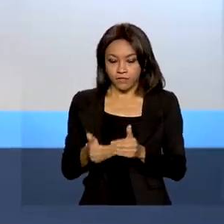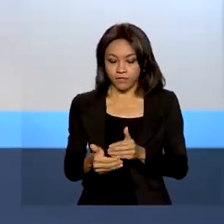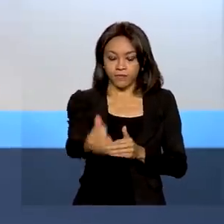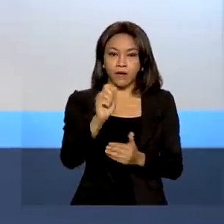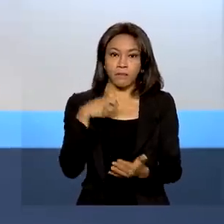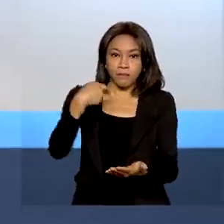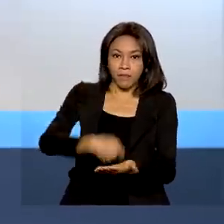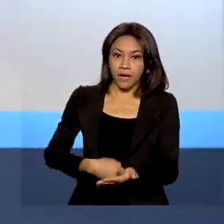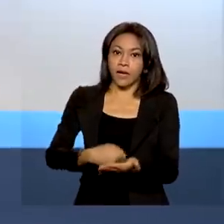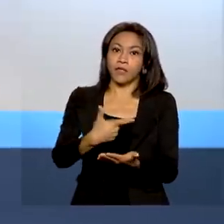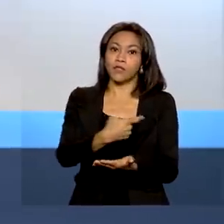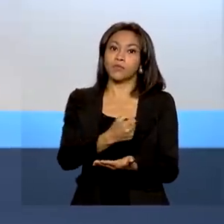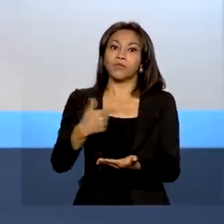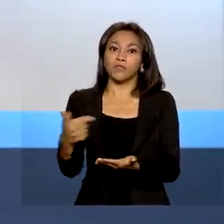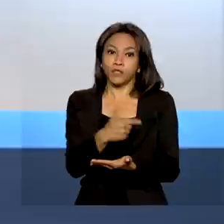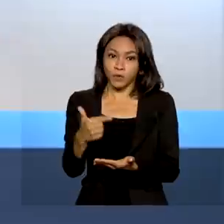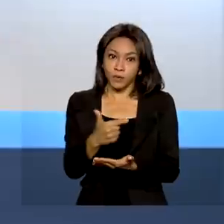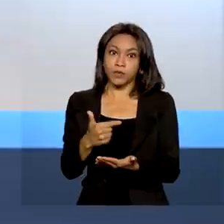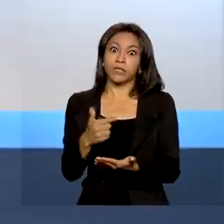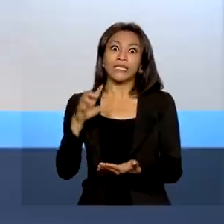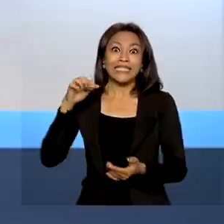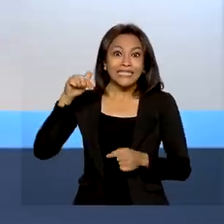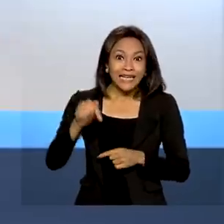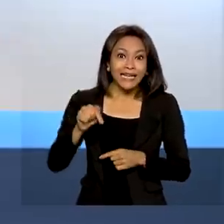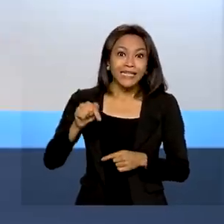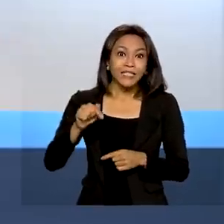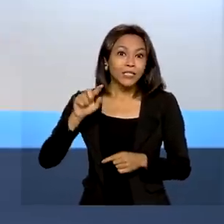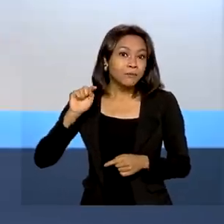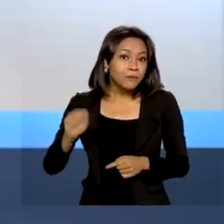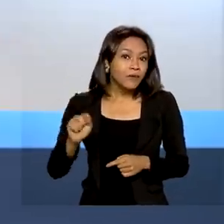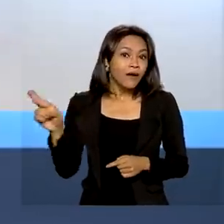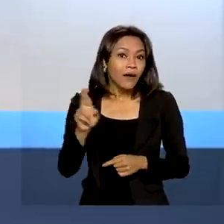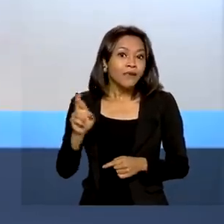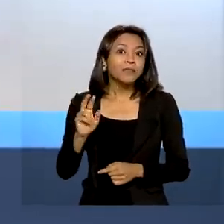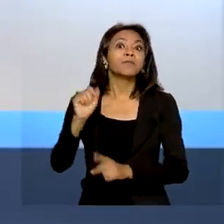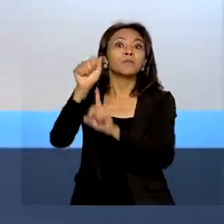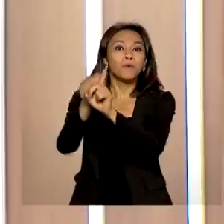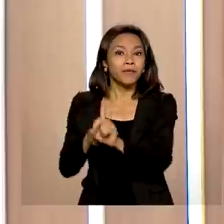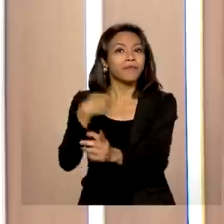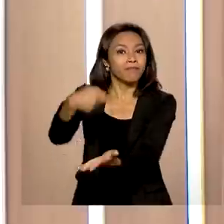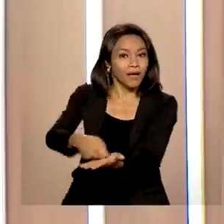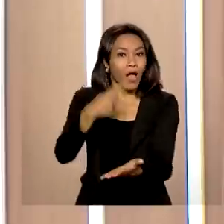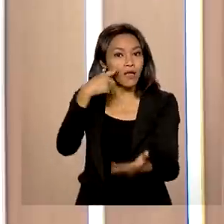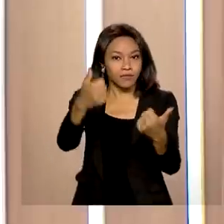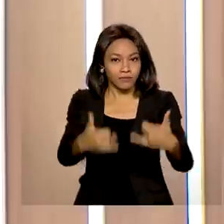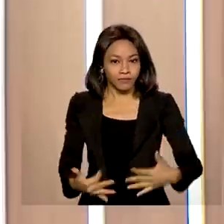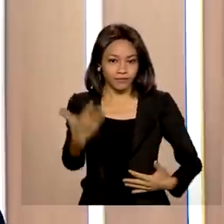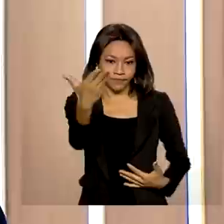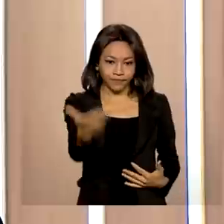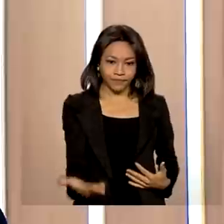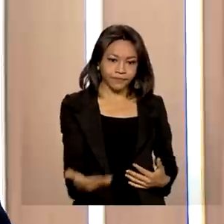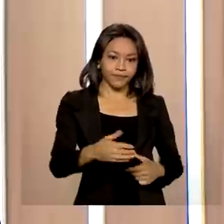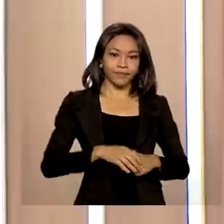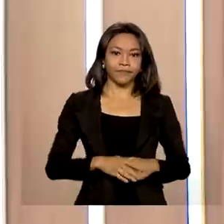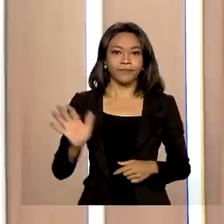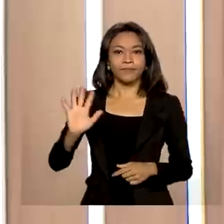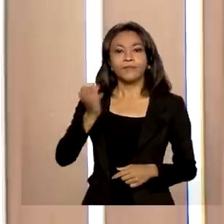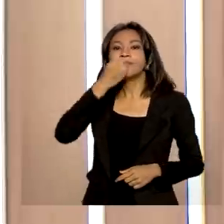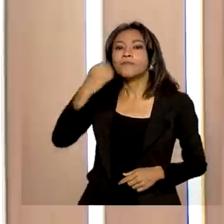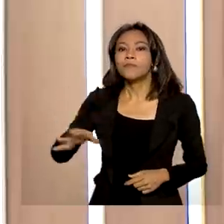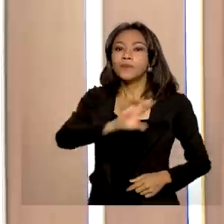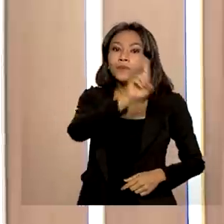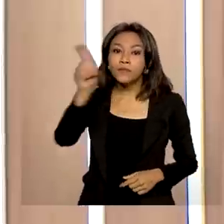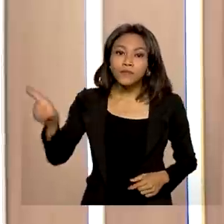benefício máximo superior a 7000 reais por mês quem comenta Ricardo Caldas Oi bom dia